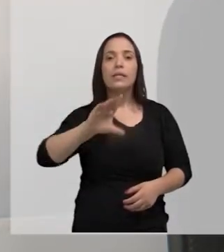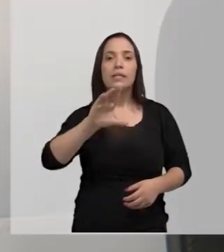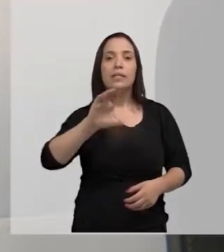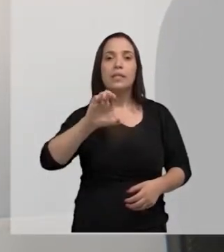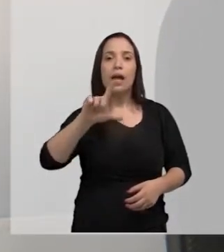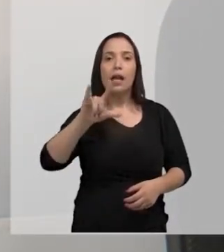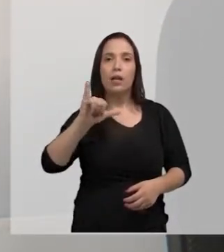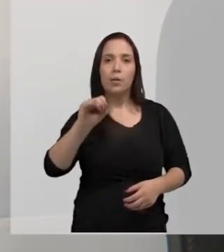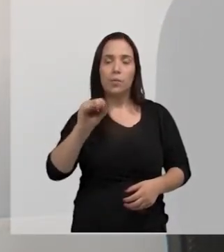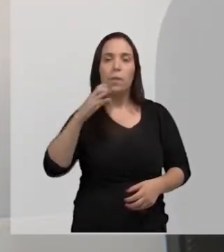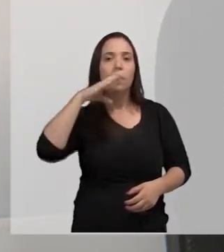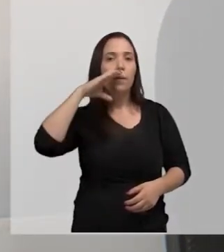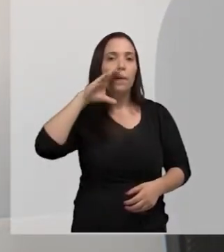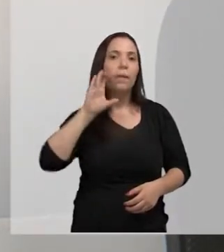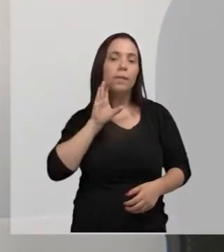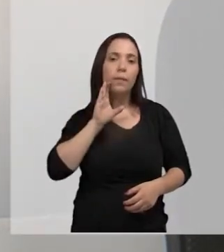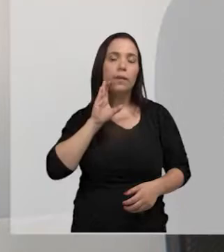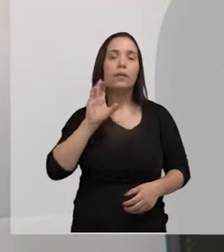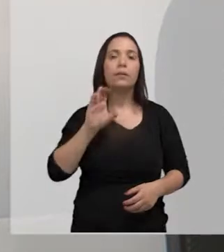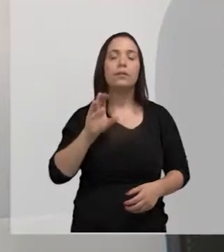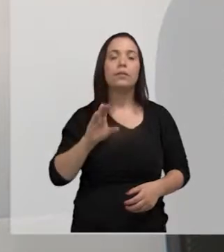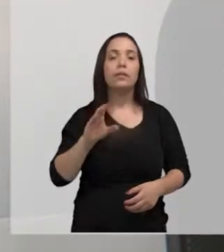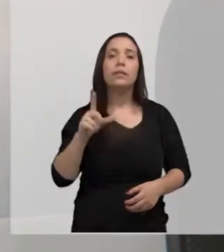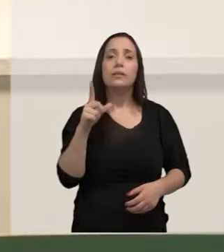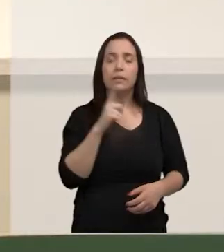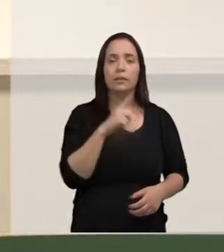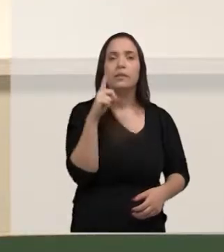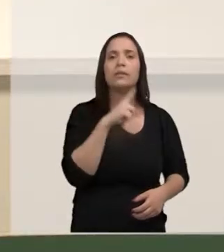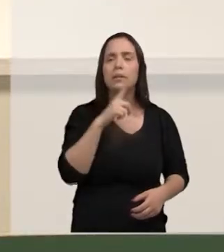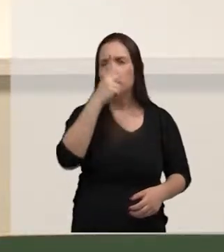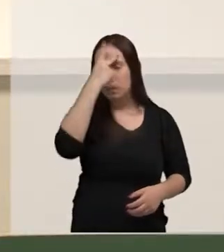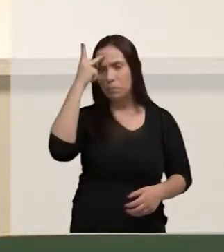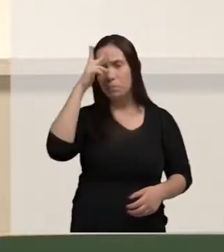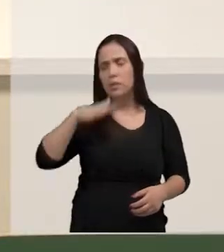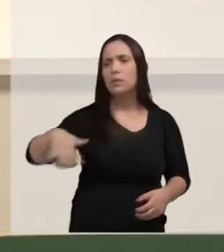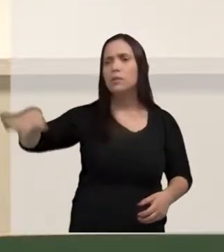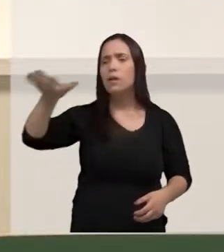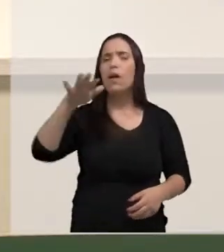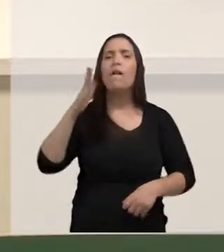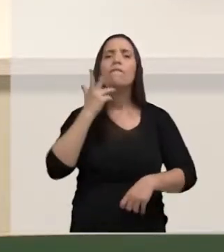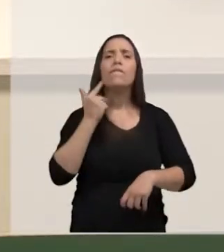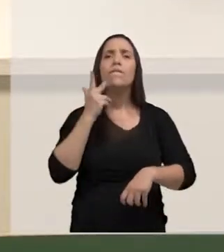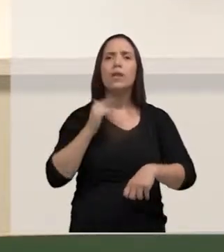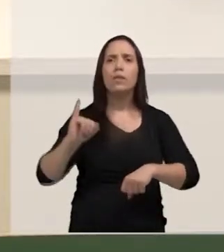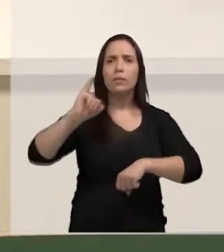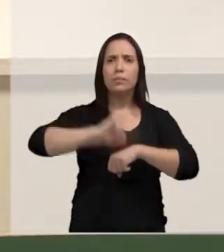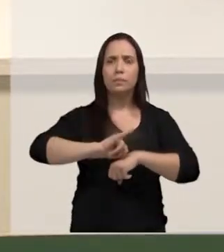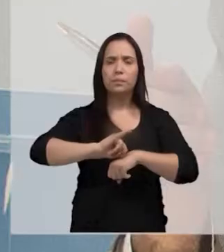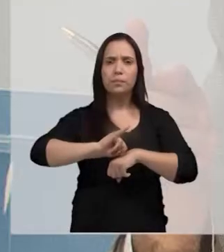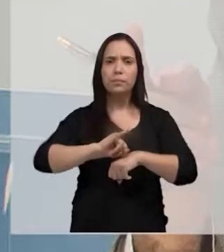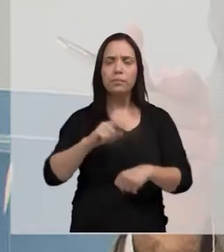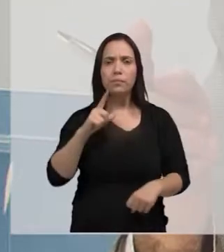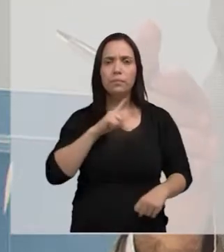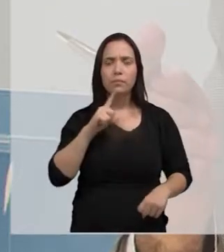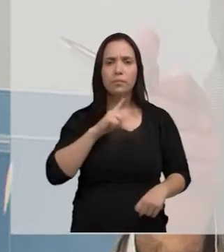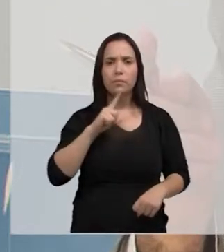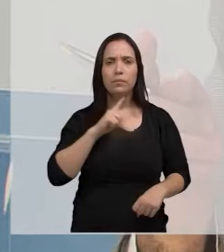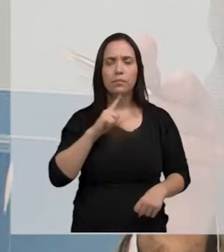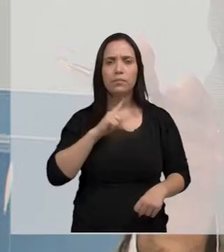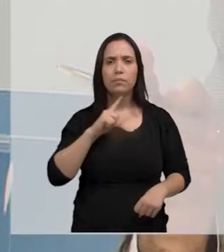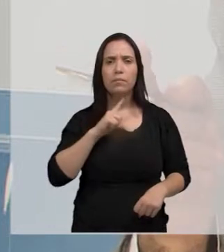Studat. Célio Studat. Aí você tem que entender que tem uma população abastada em Fortaleza. Fortaleza tem a maior